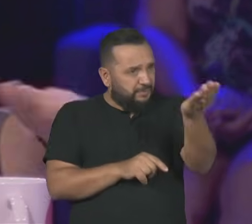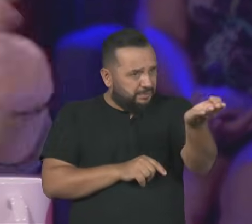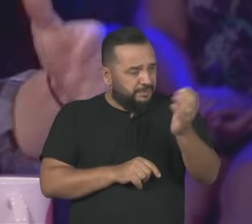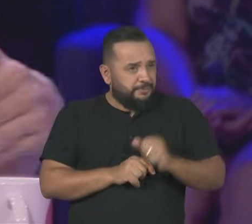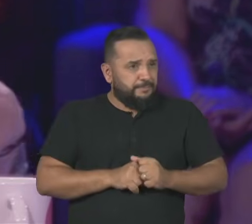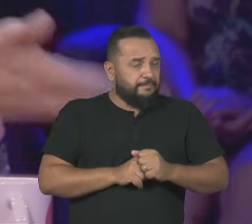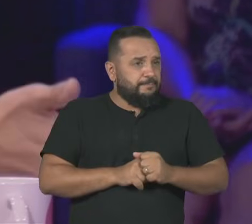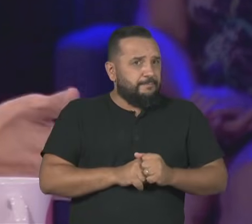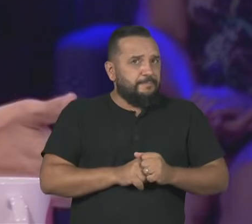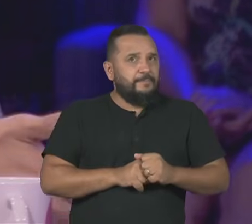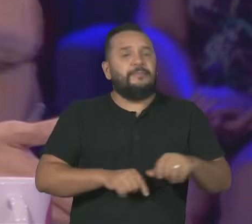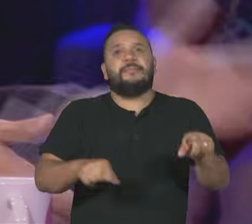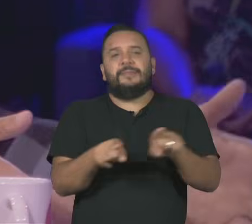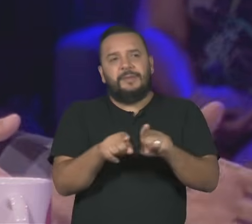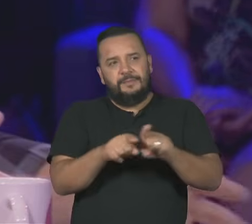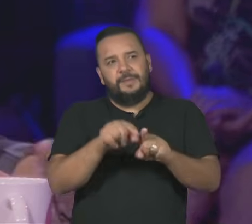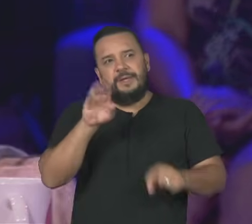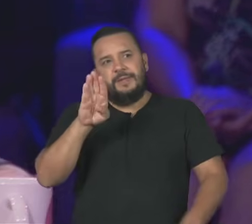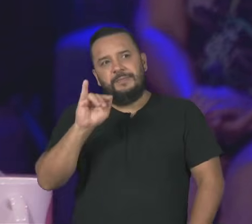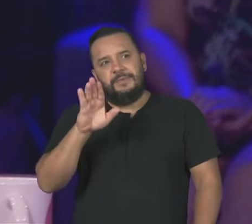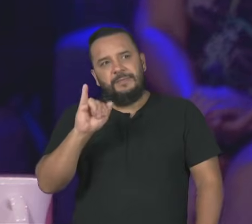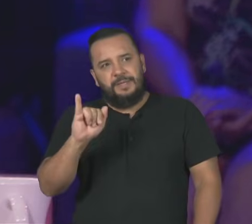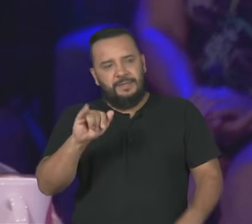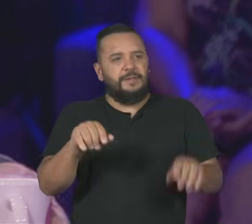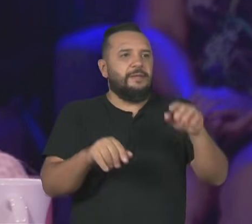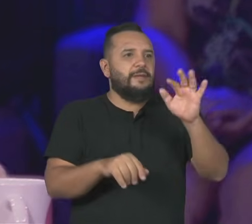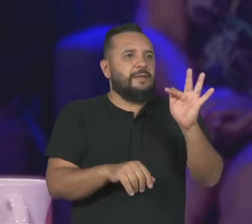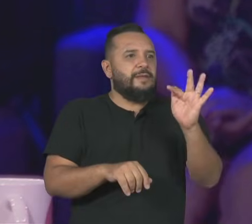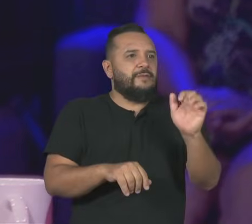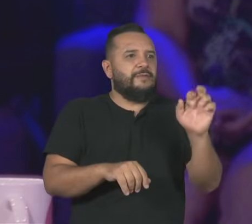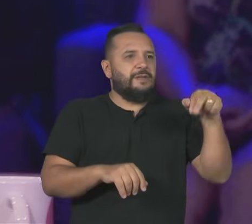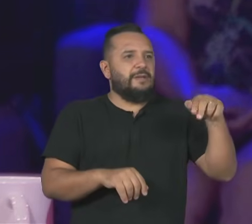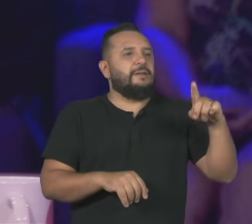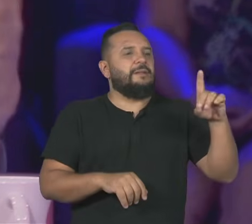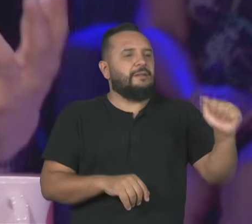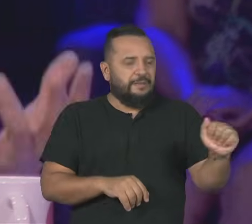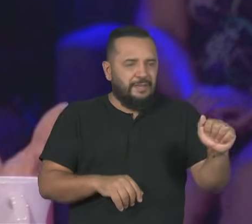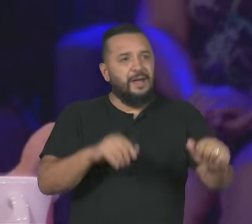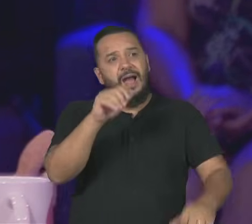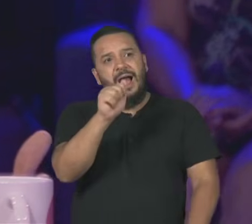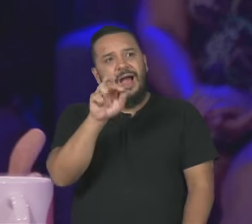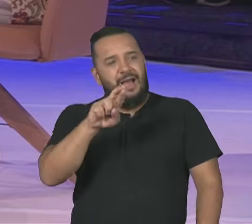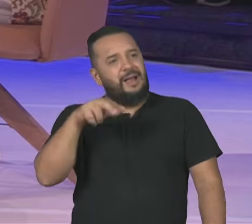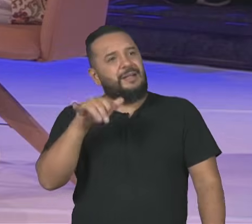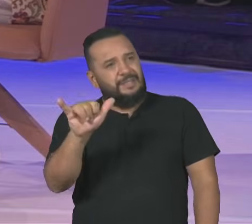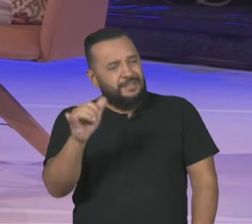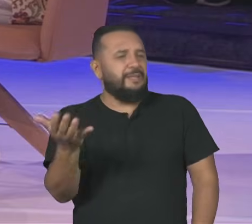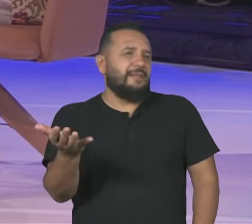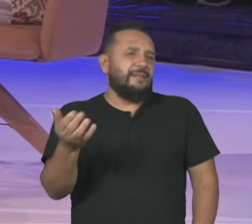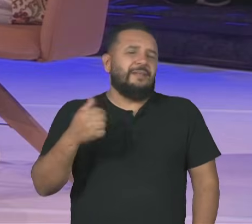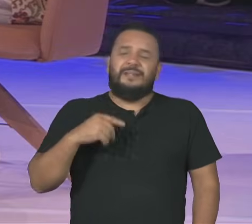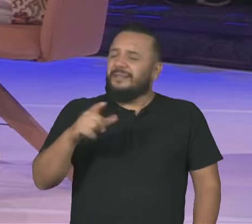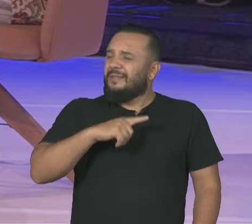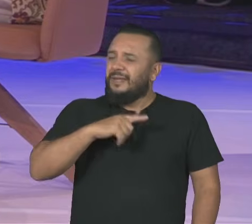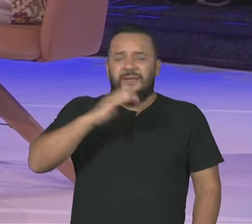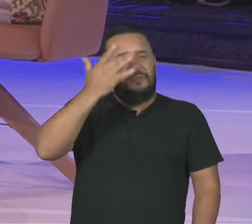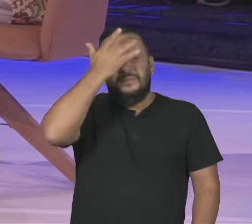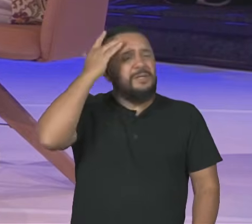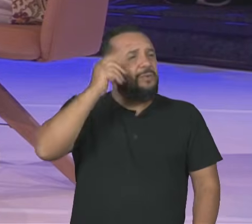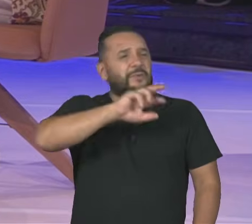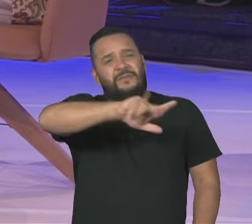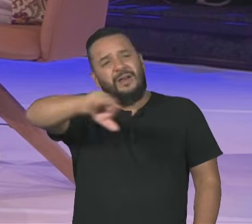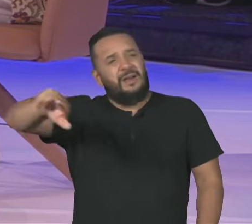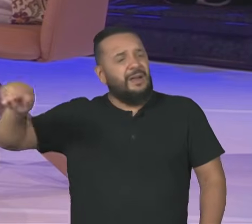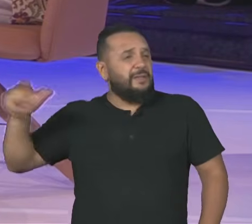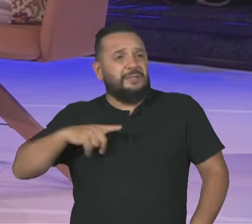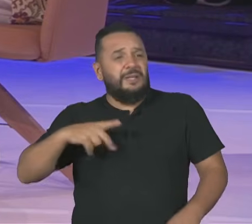gente, por acaso falamos da Bibi, da Fernanda, e, né, do Ari, poderíamos Sim. falar de tantas mulheres e Nossa, homens nossa. que fazem o teatro acontecer, a